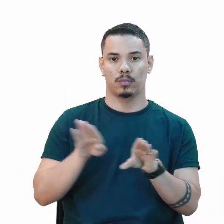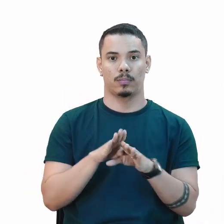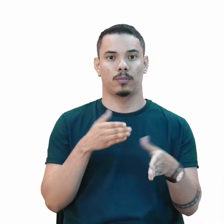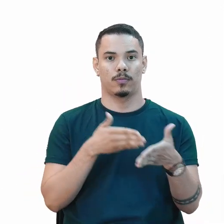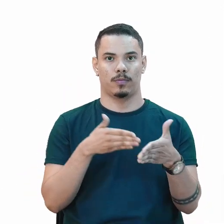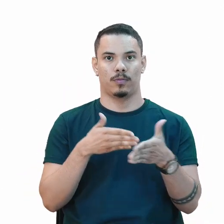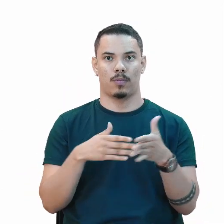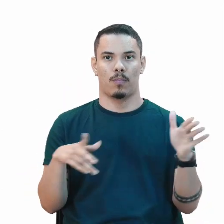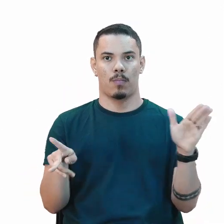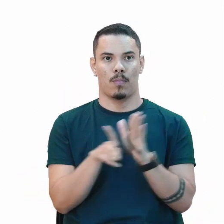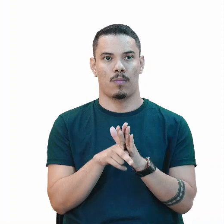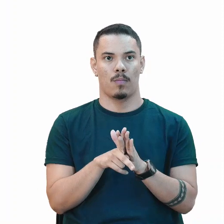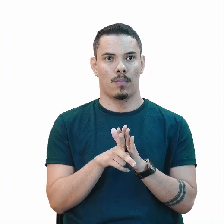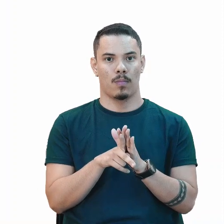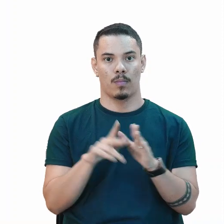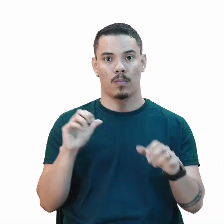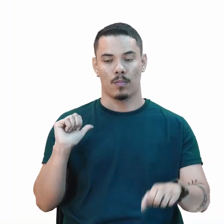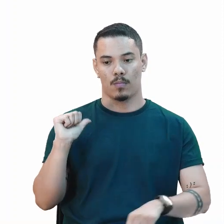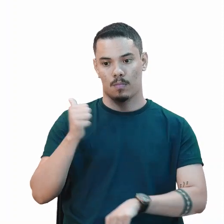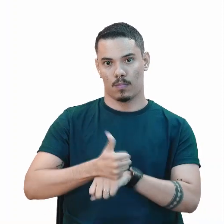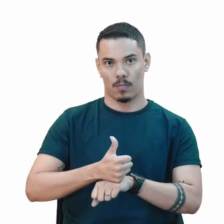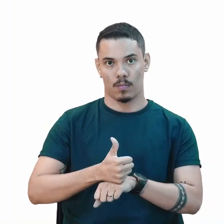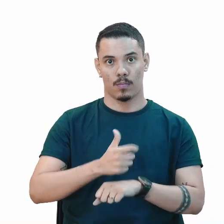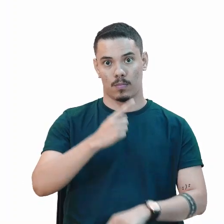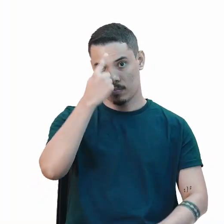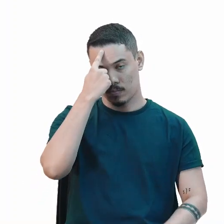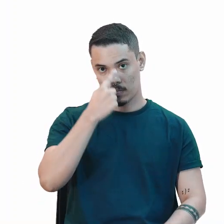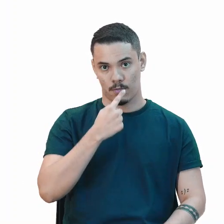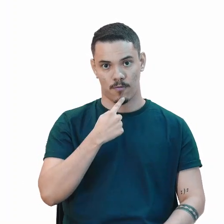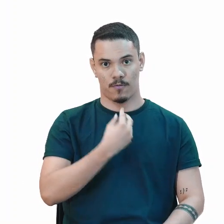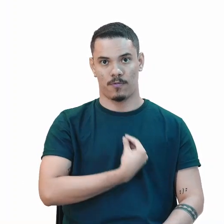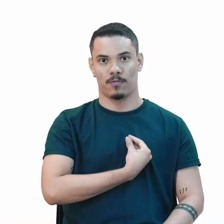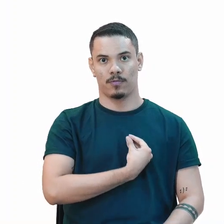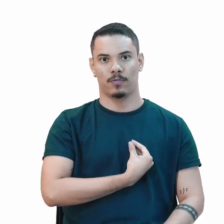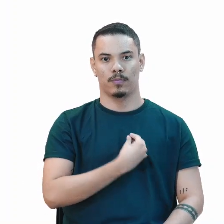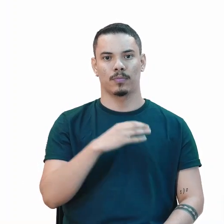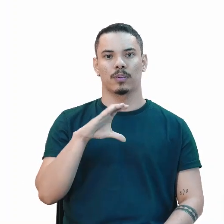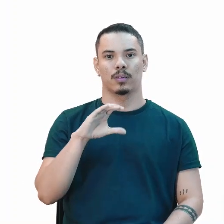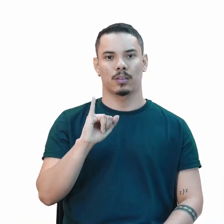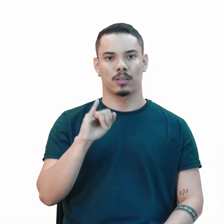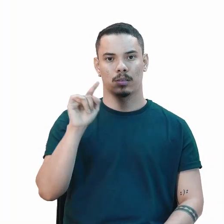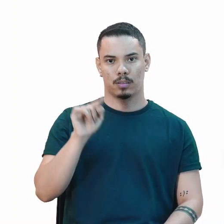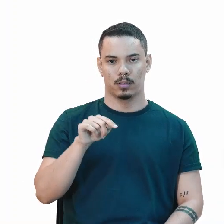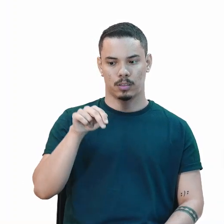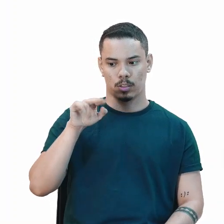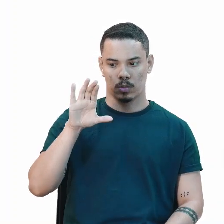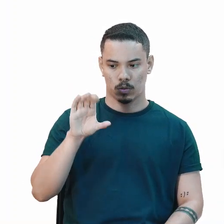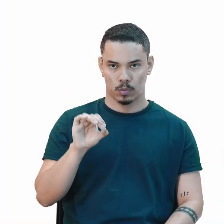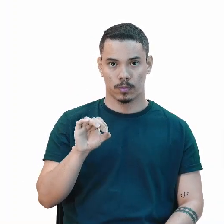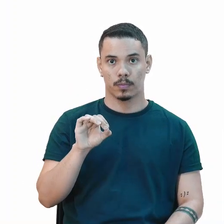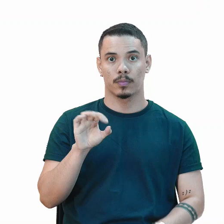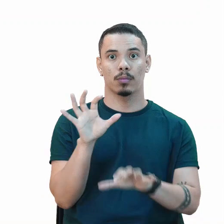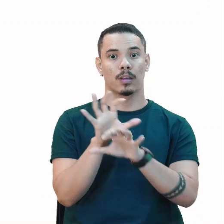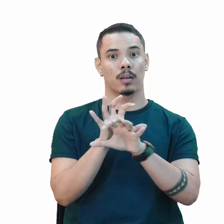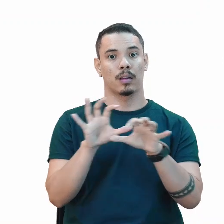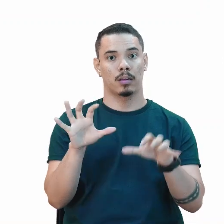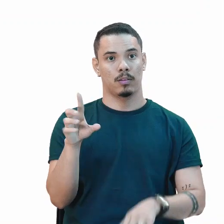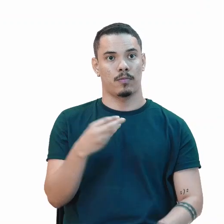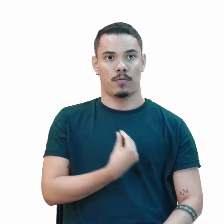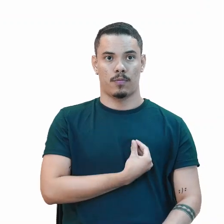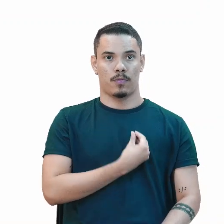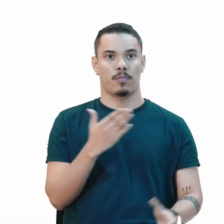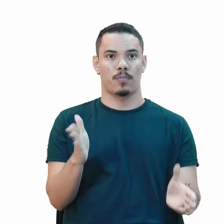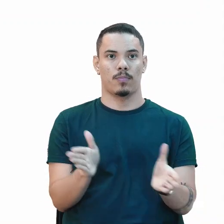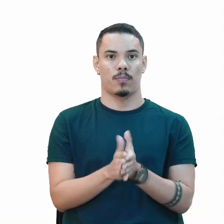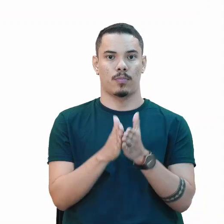dificuldades autoimpostas pelo estilo de vida cínico. Assim, ela viveu na pobreza